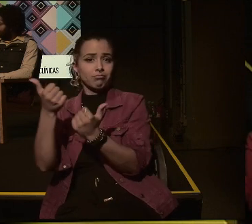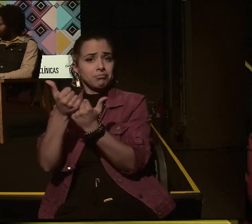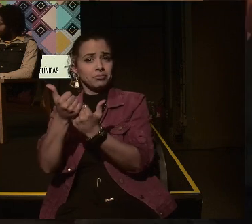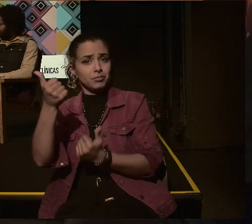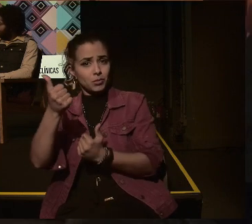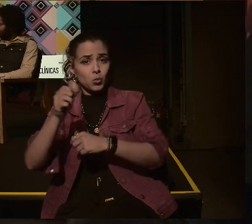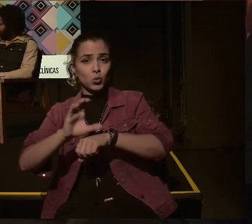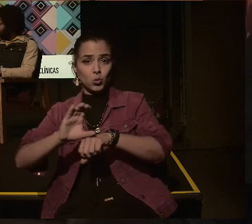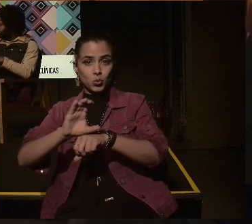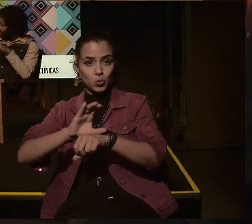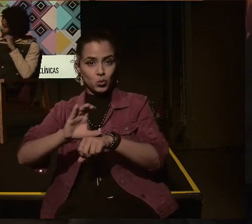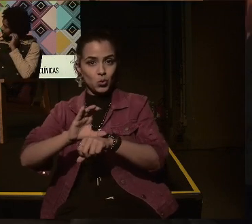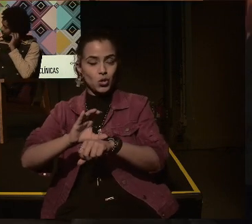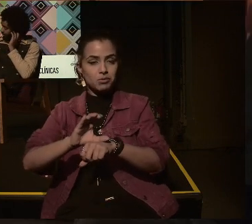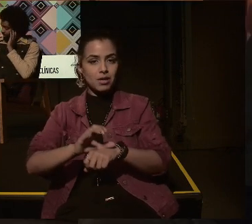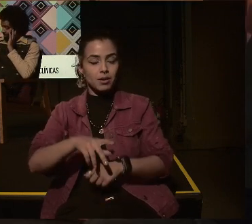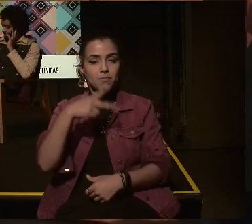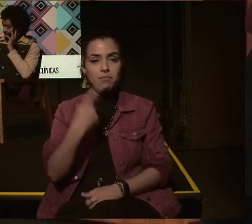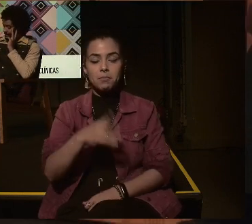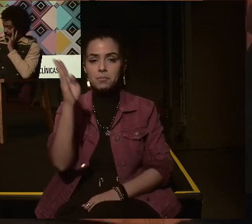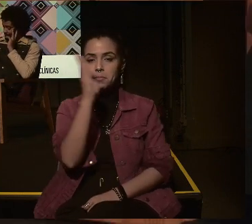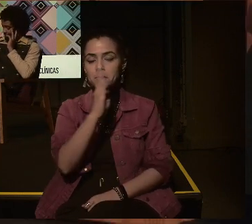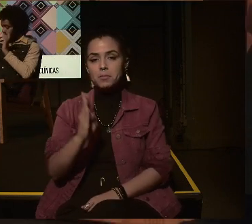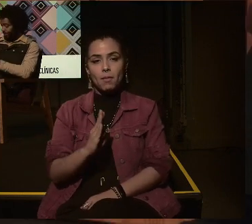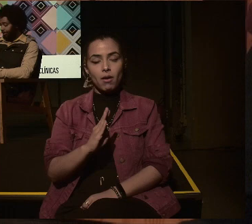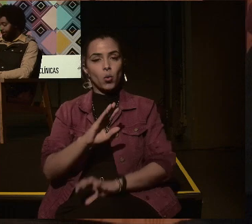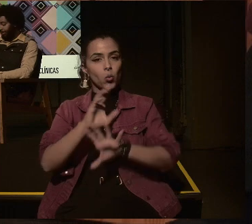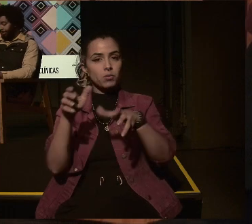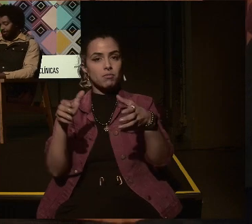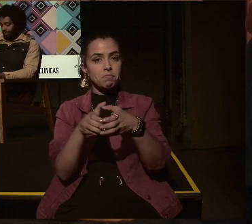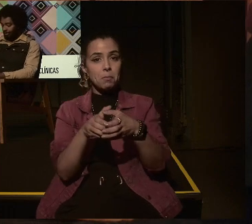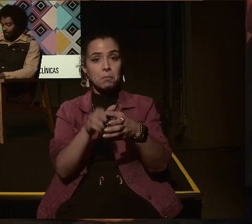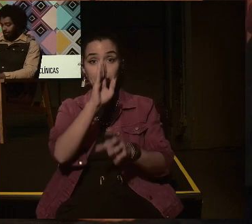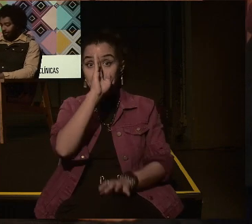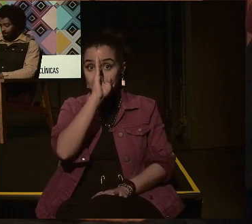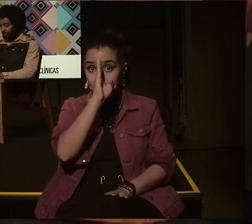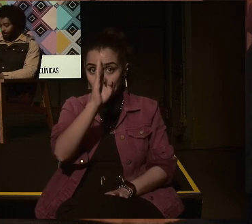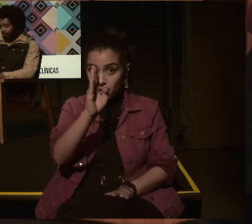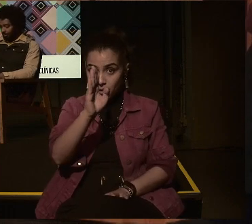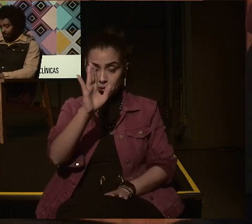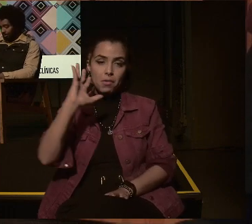no país onde tem a maioria de negros